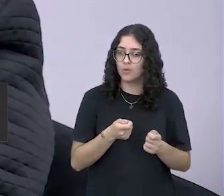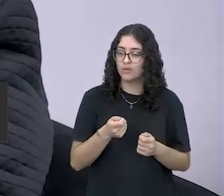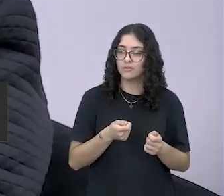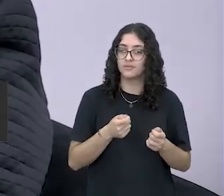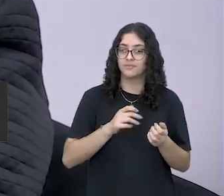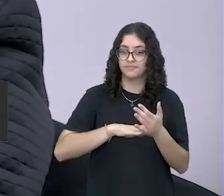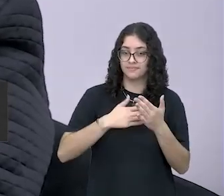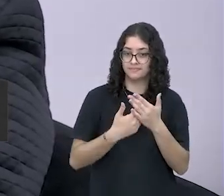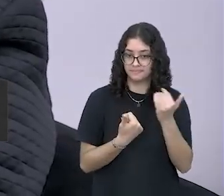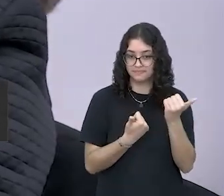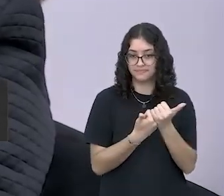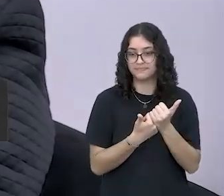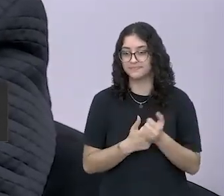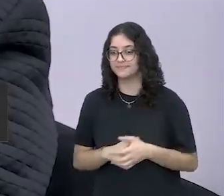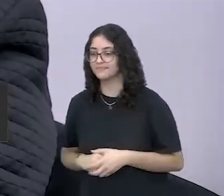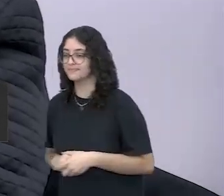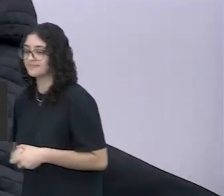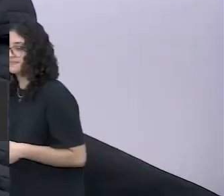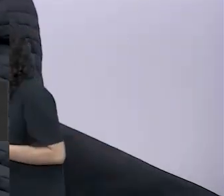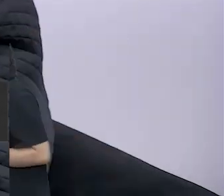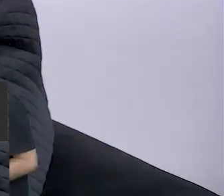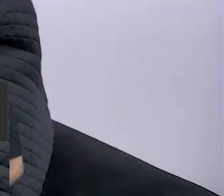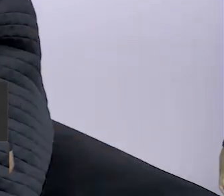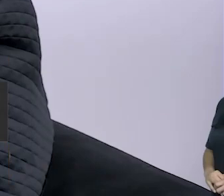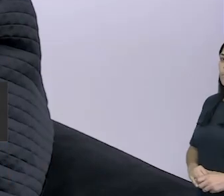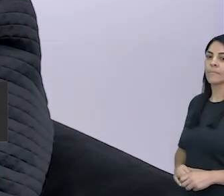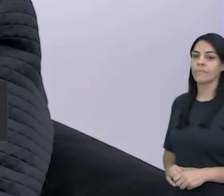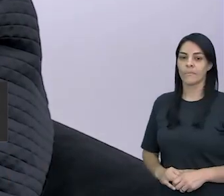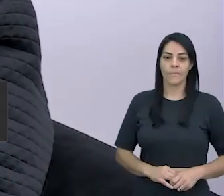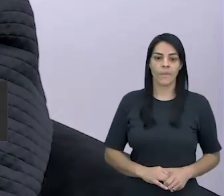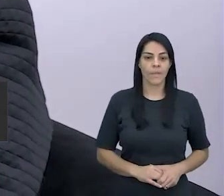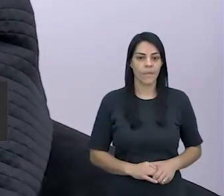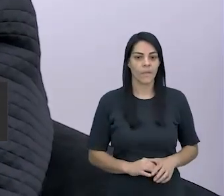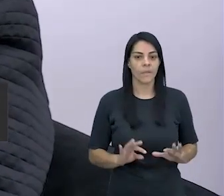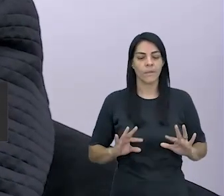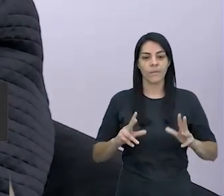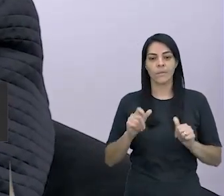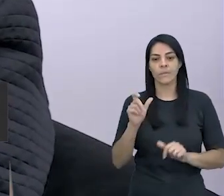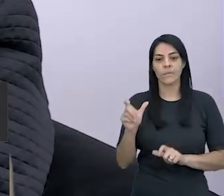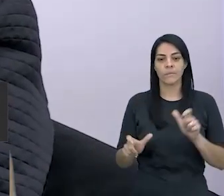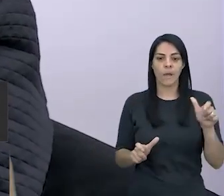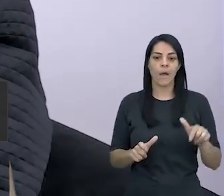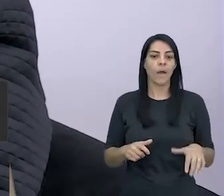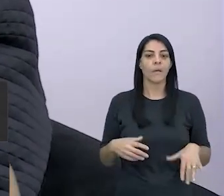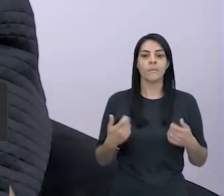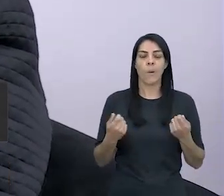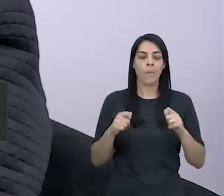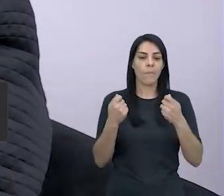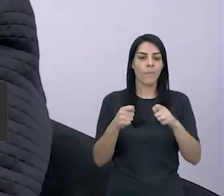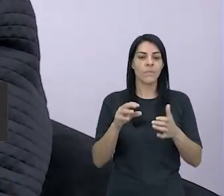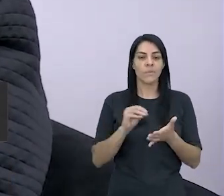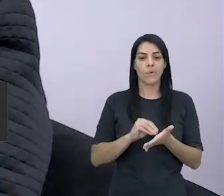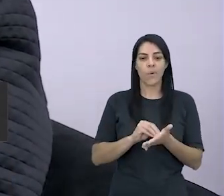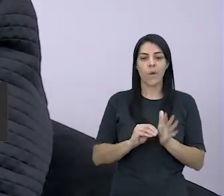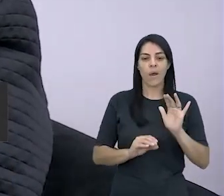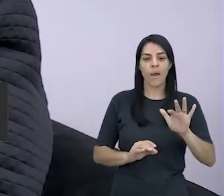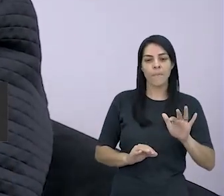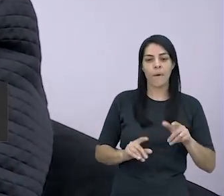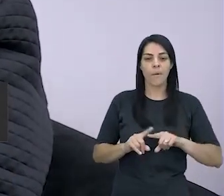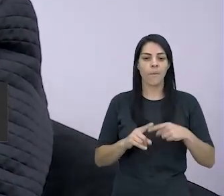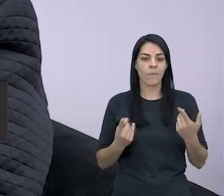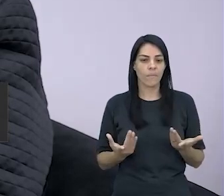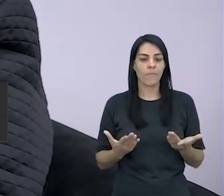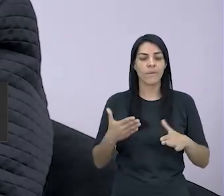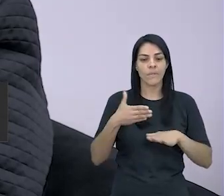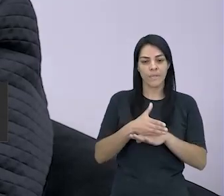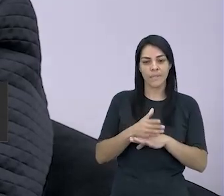de dar um exemplo que eu falo assim, as pessoas, todo mundo é tátil. Eu não preciso colocar a mão. Proíbe, entre